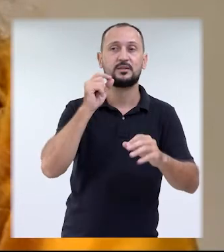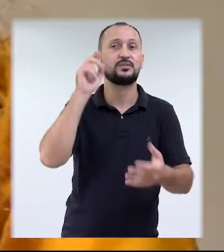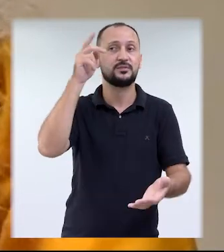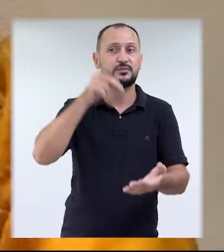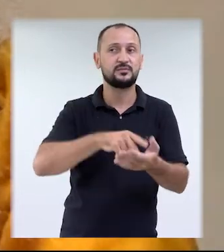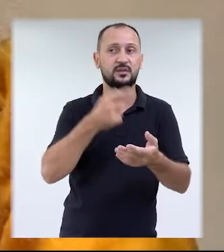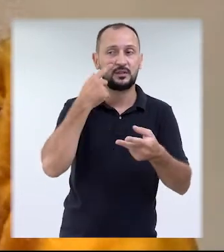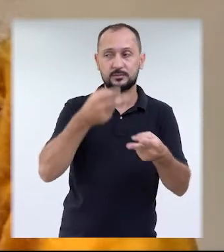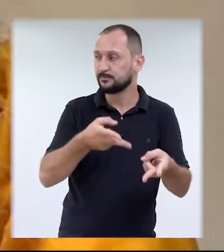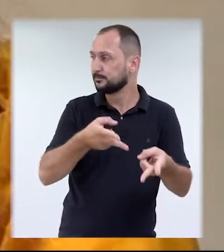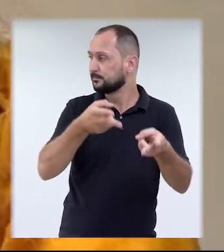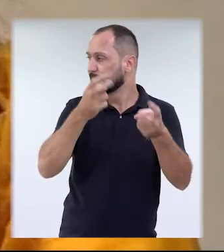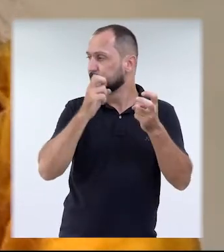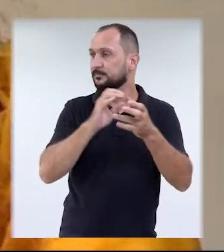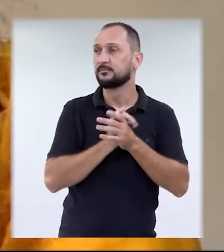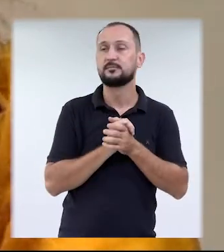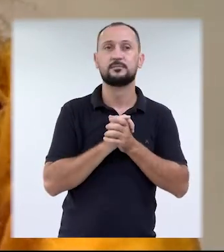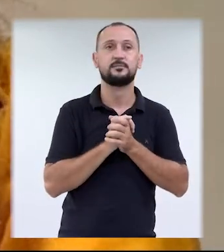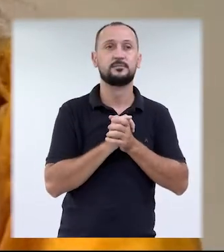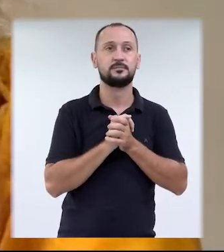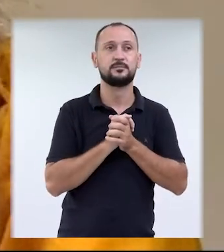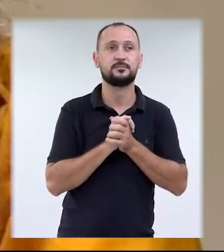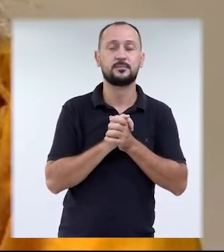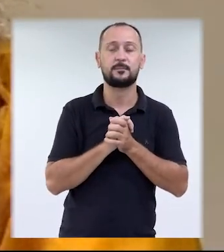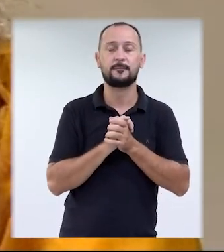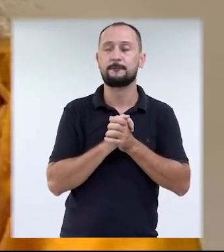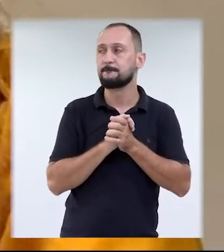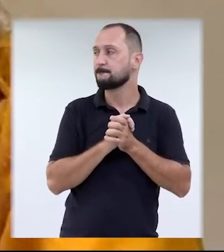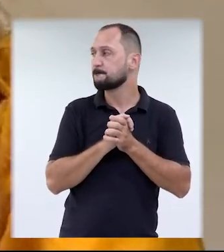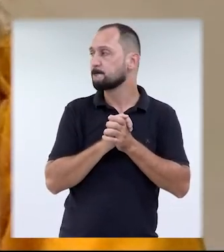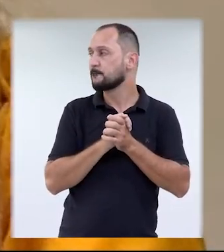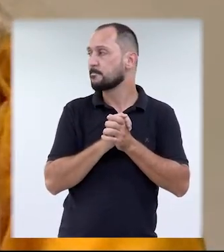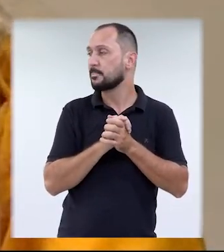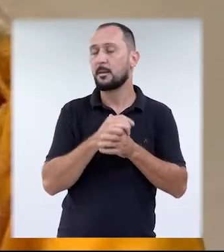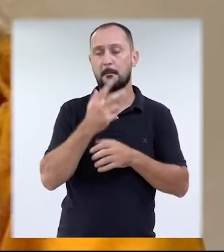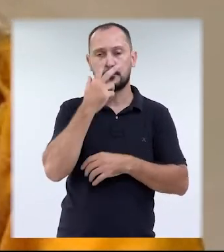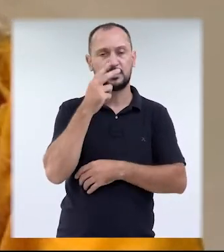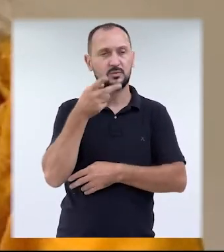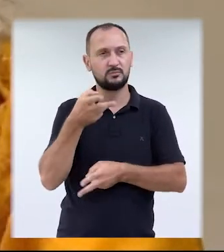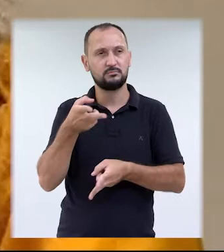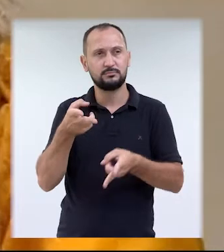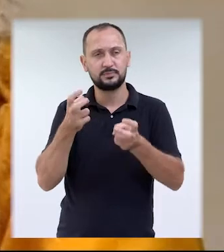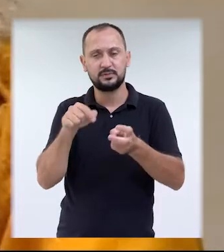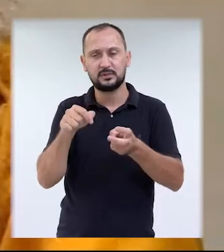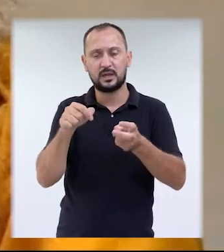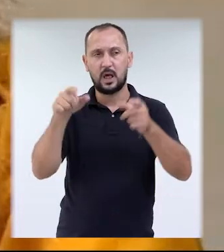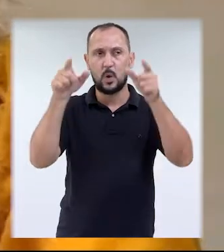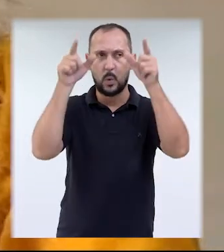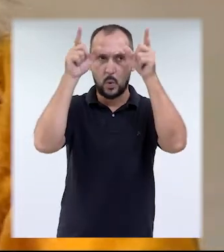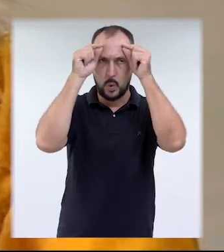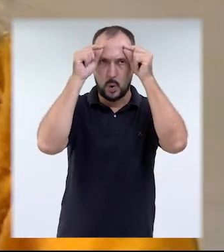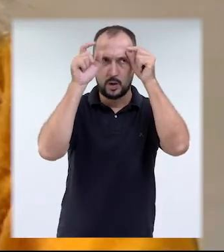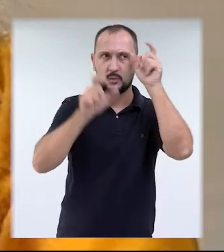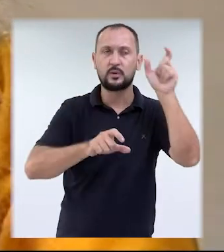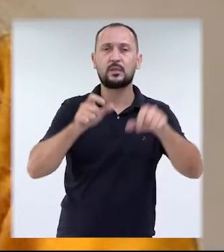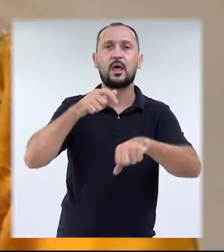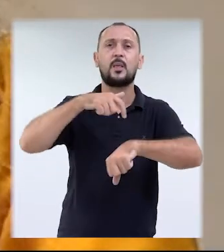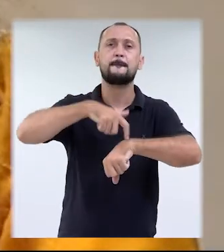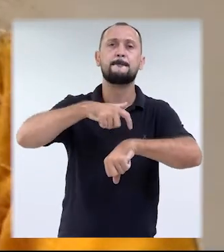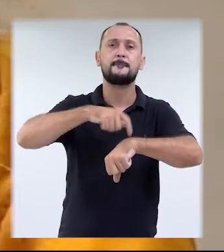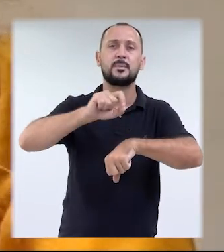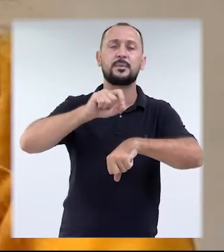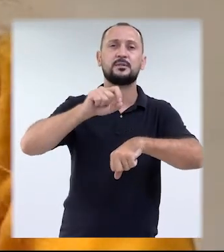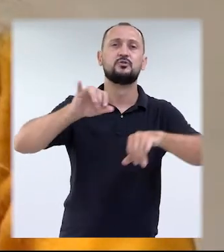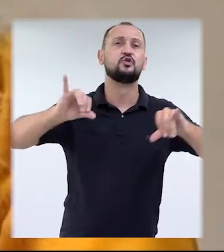e que realmente prendia a atenção delas. E dava um alívio, sim, porque quando a pessoa está num